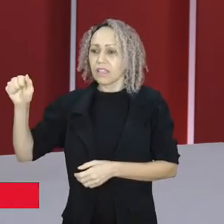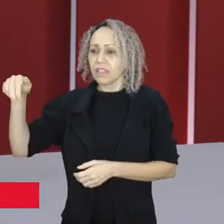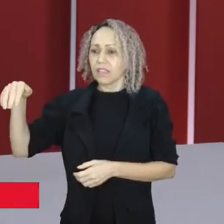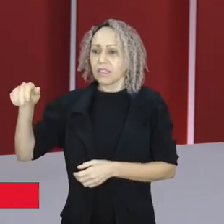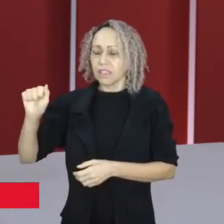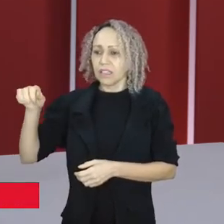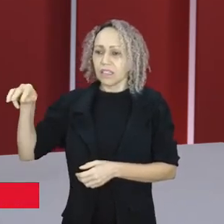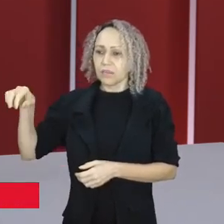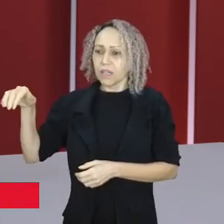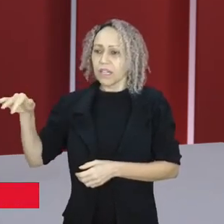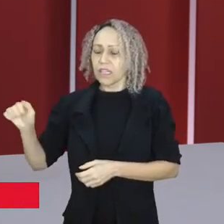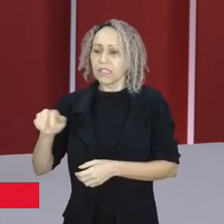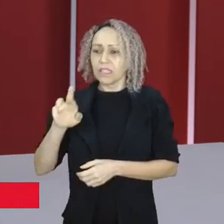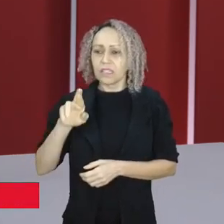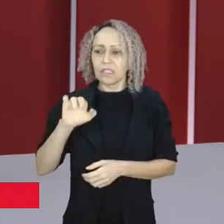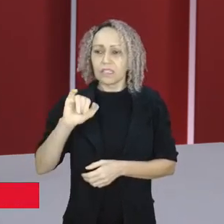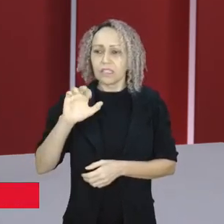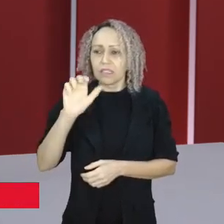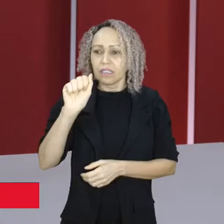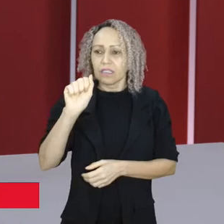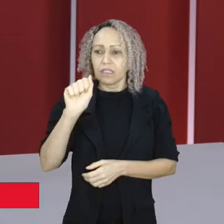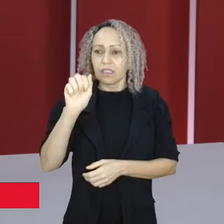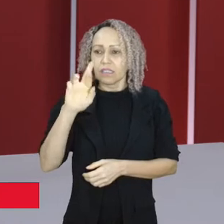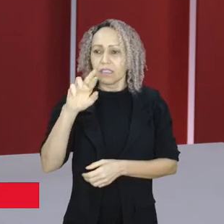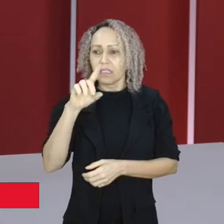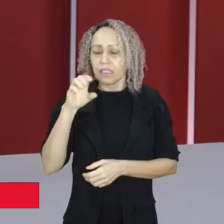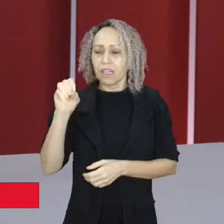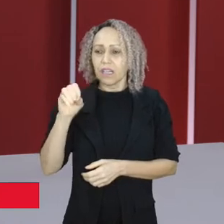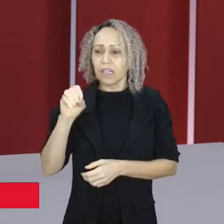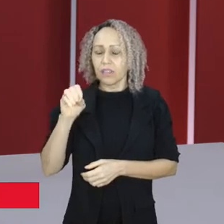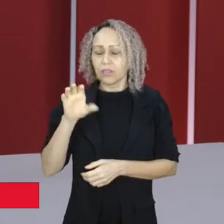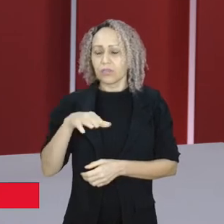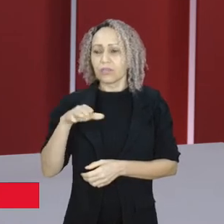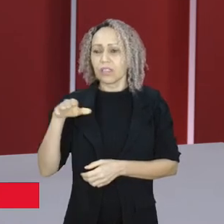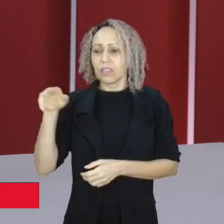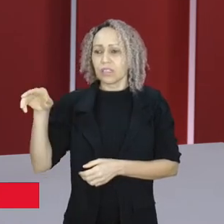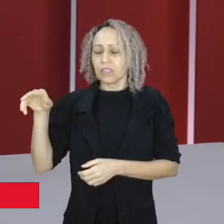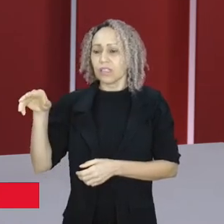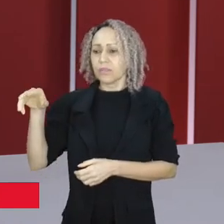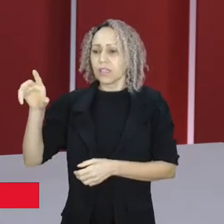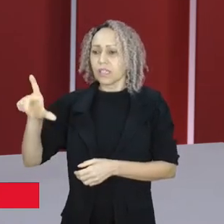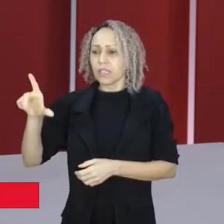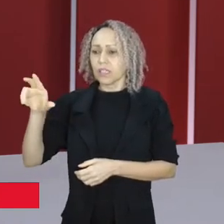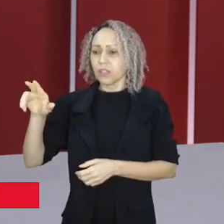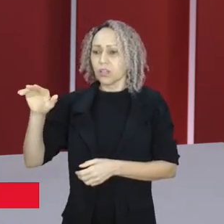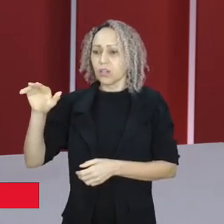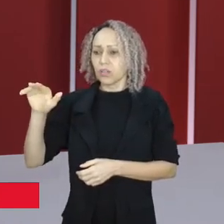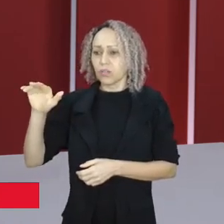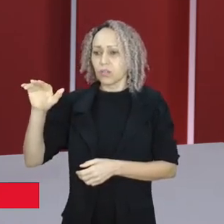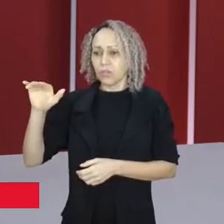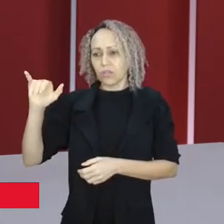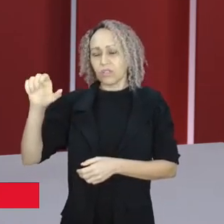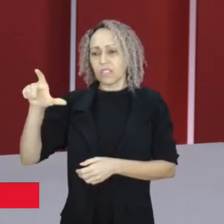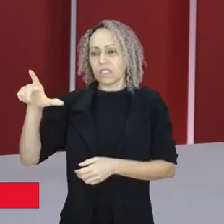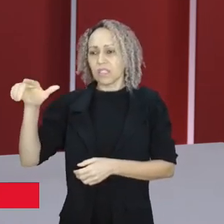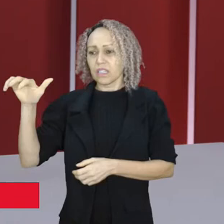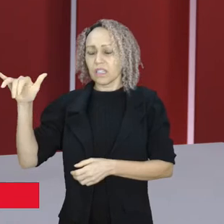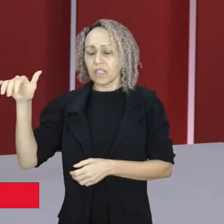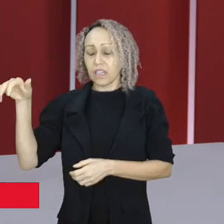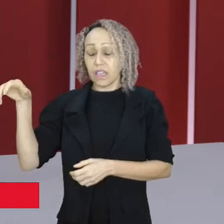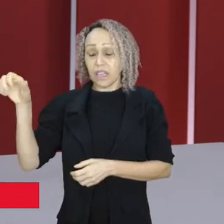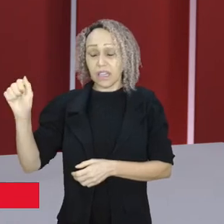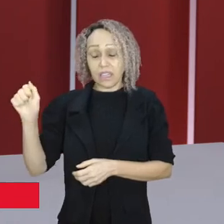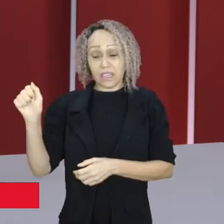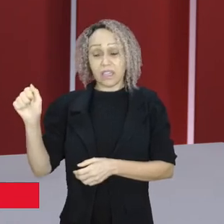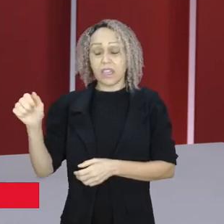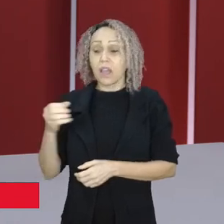Ricardo Neto lá de Recife Pernambuco lucileia Miguel também Marilza Fátima Rosa muito bom ter